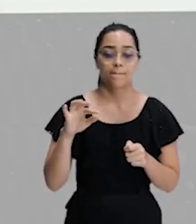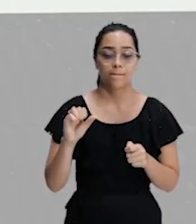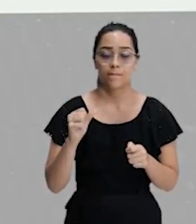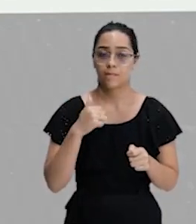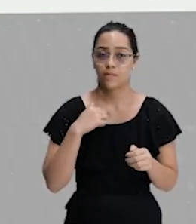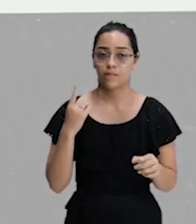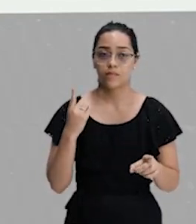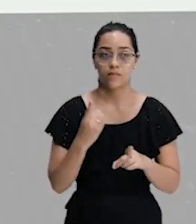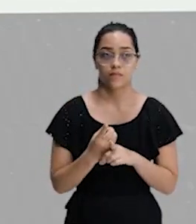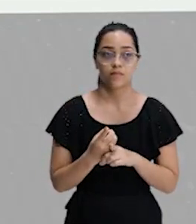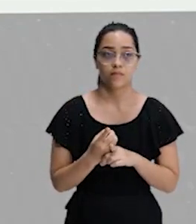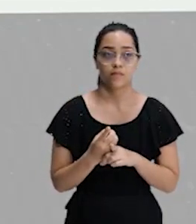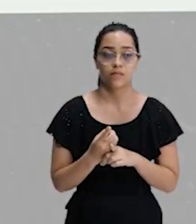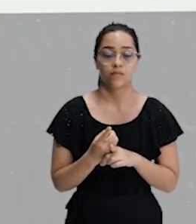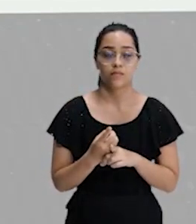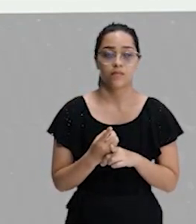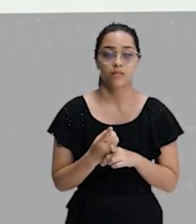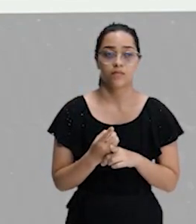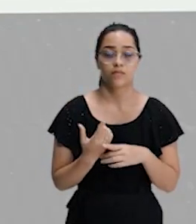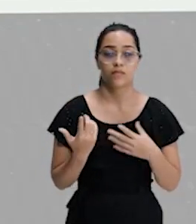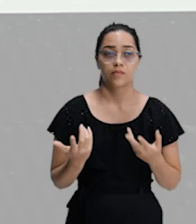encontrar aqui,